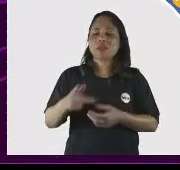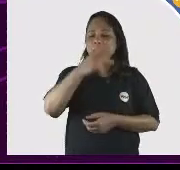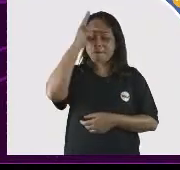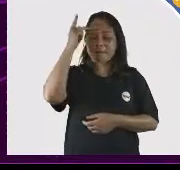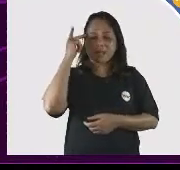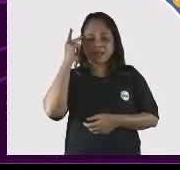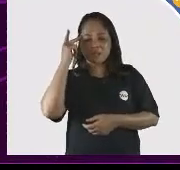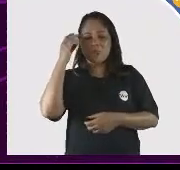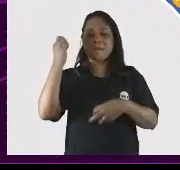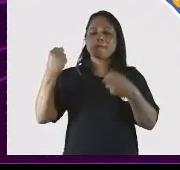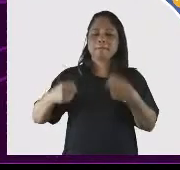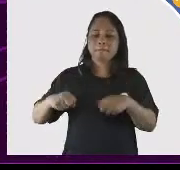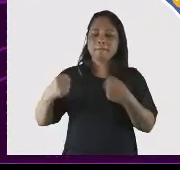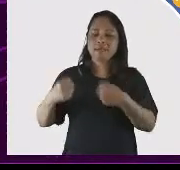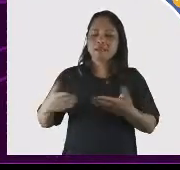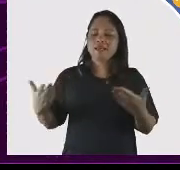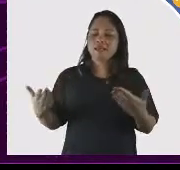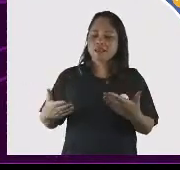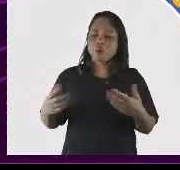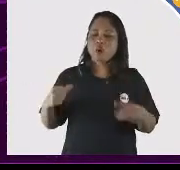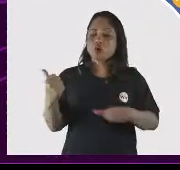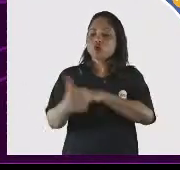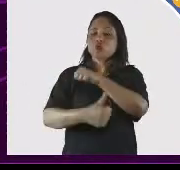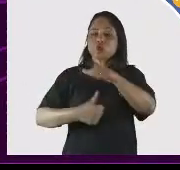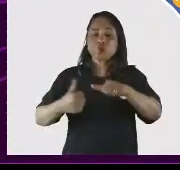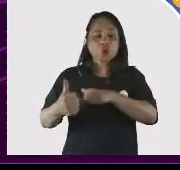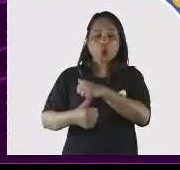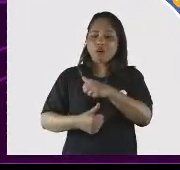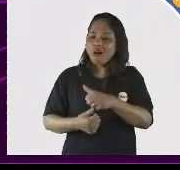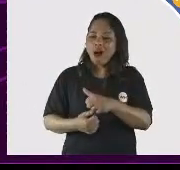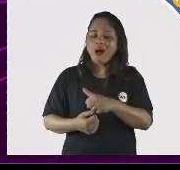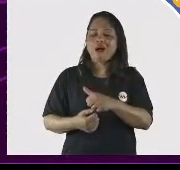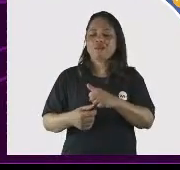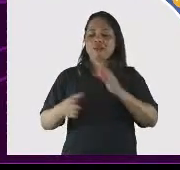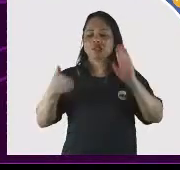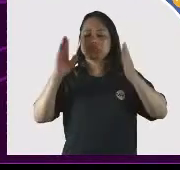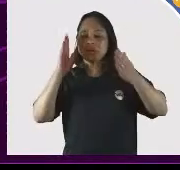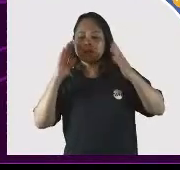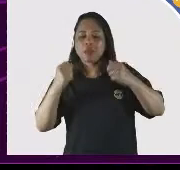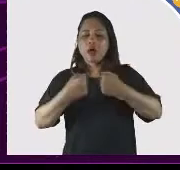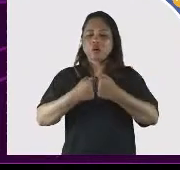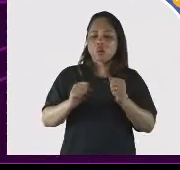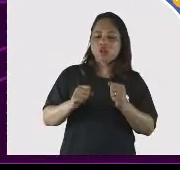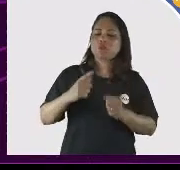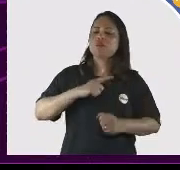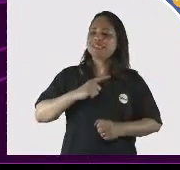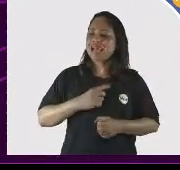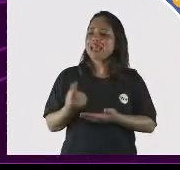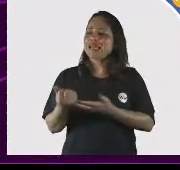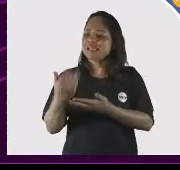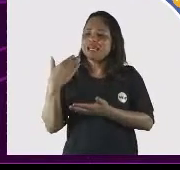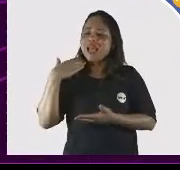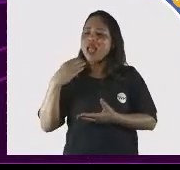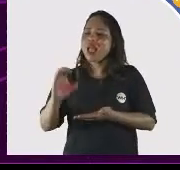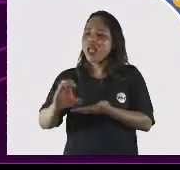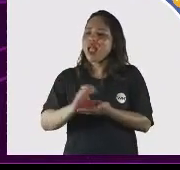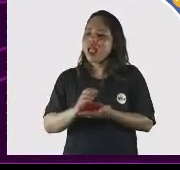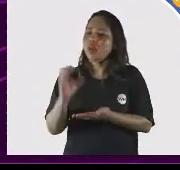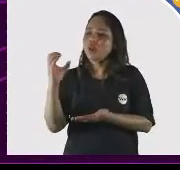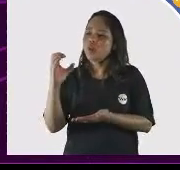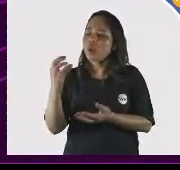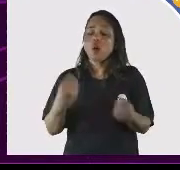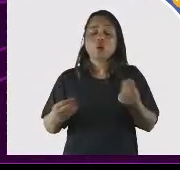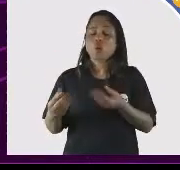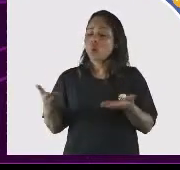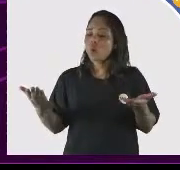pretendem precisam né renovado Frota eles estão com acesso a crédito como é que tá esse aspecto financeiro por parte do cliente de ônibus